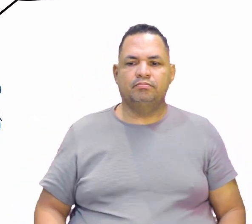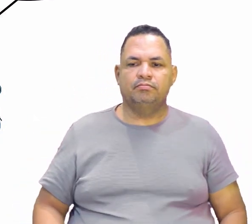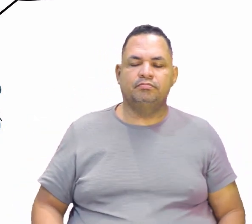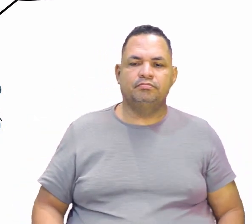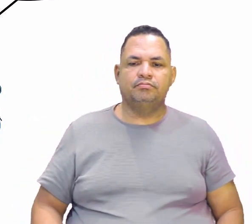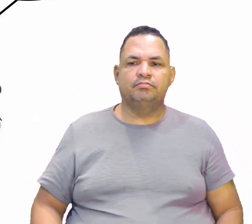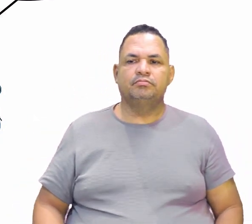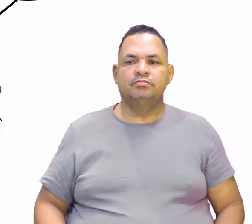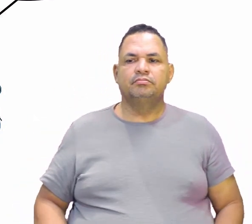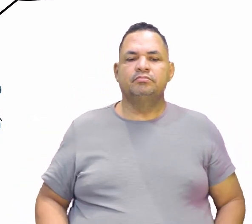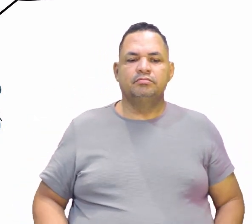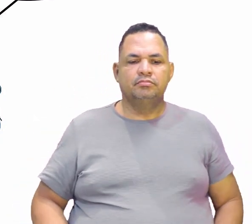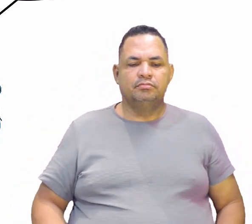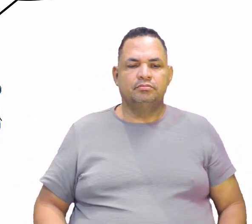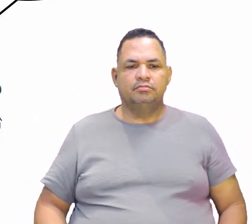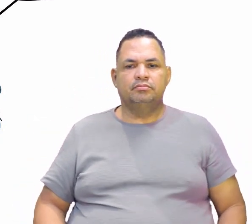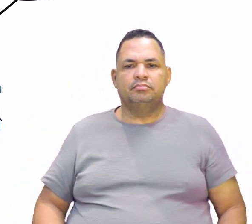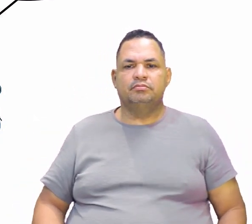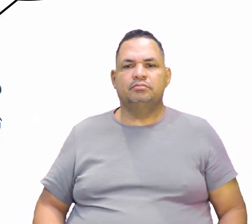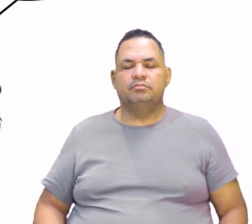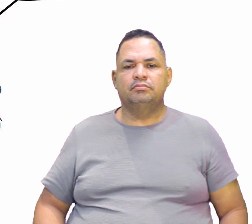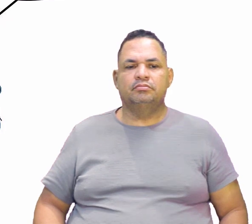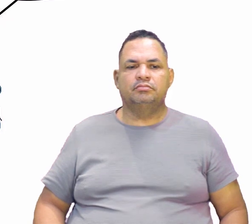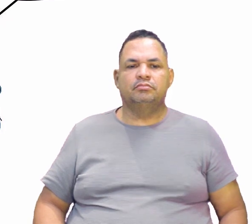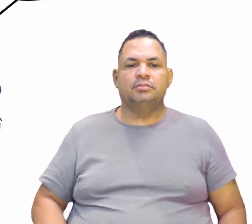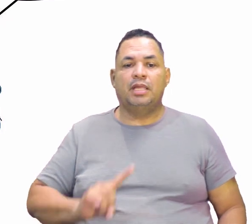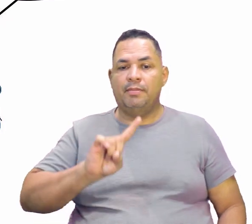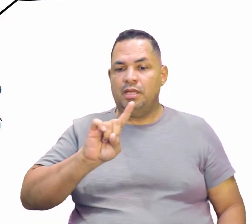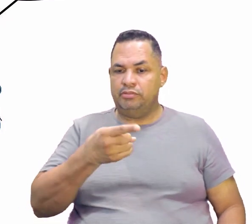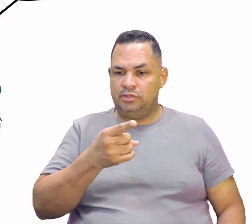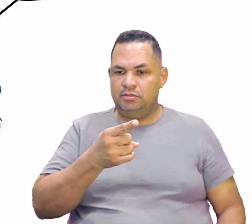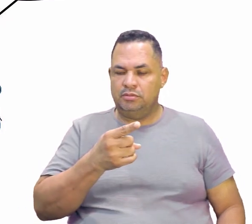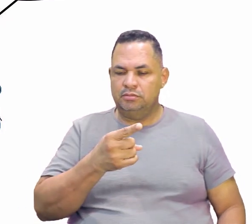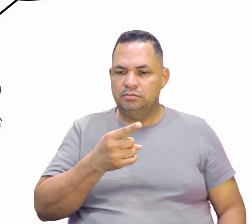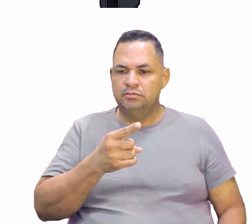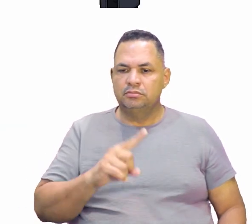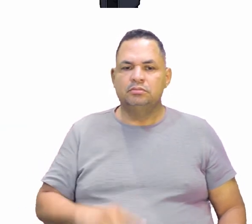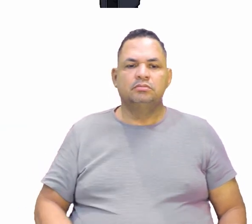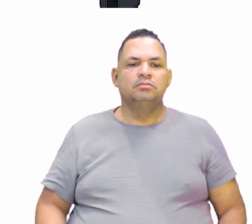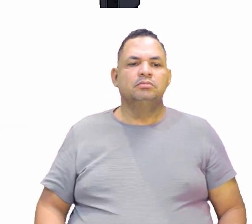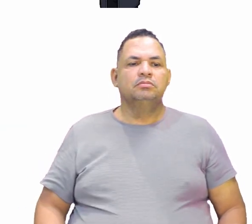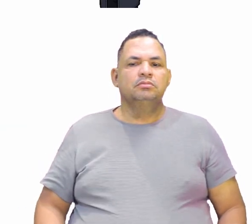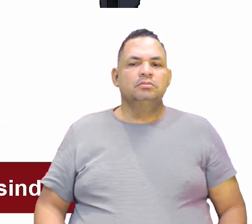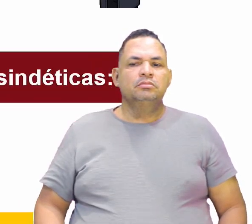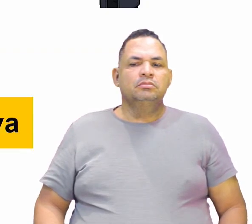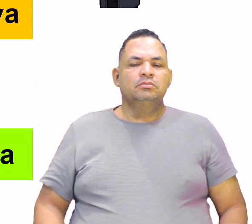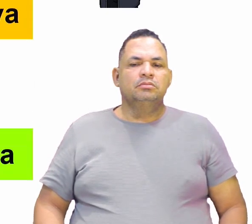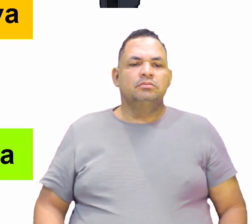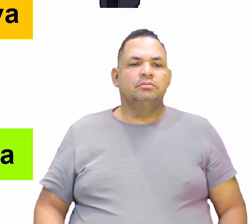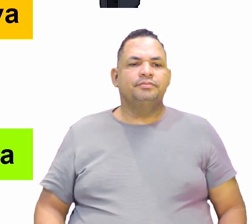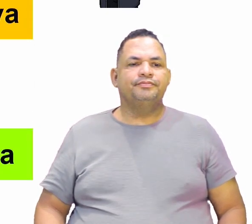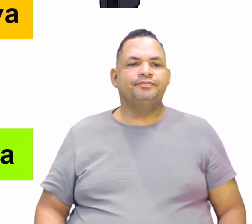usada aqui a marcação pela vírgula, tá bem? A pontuação. Agora,